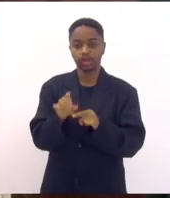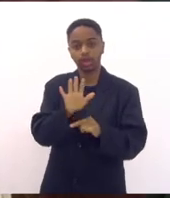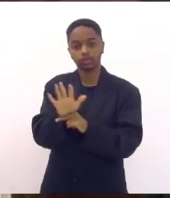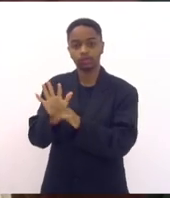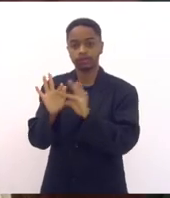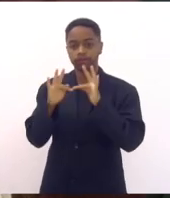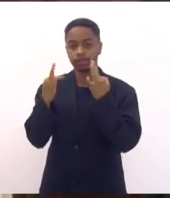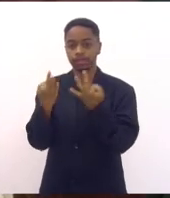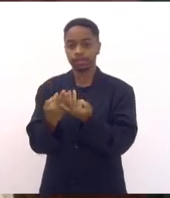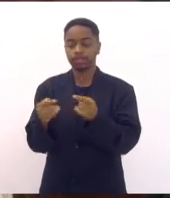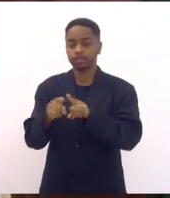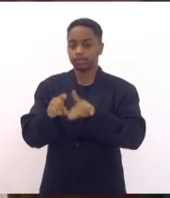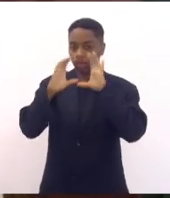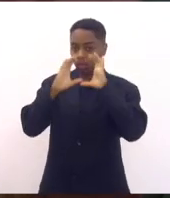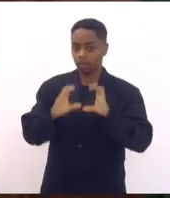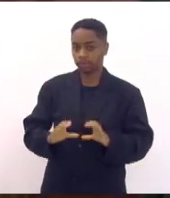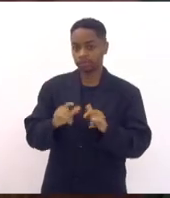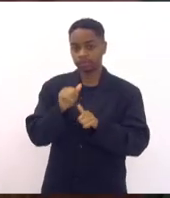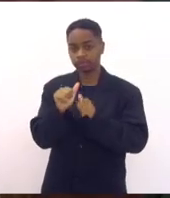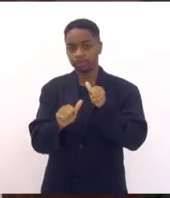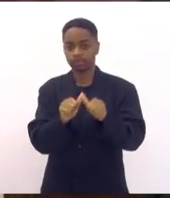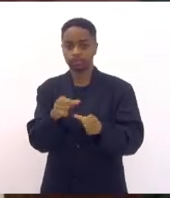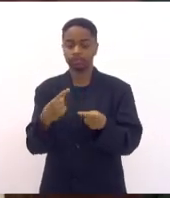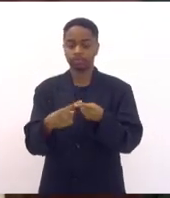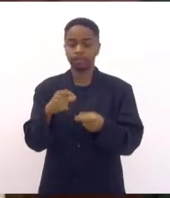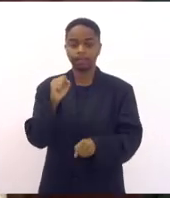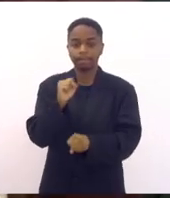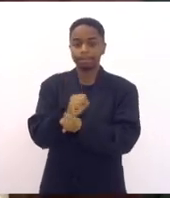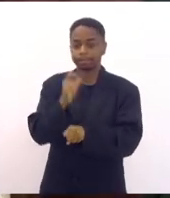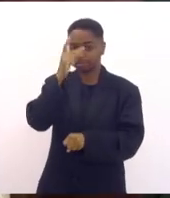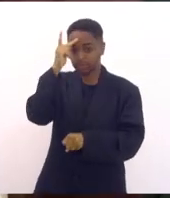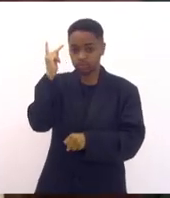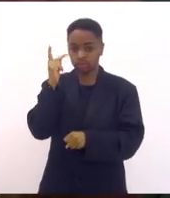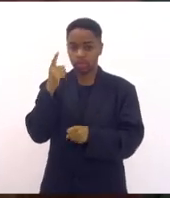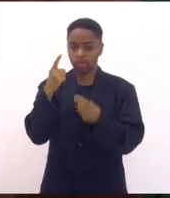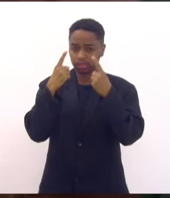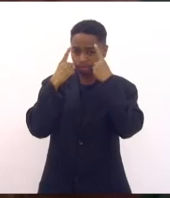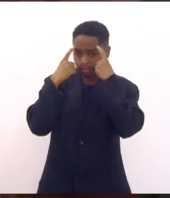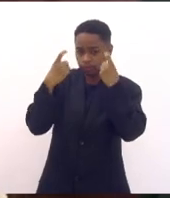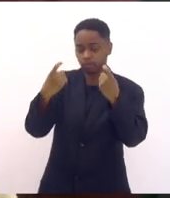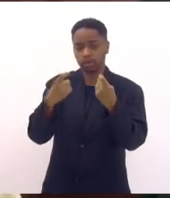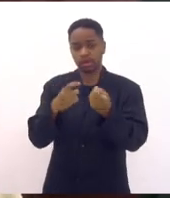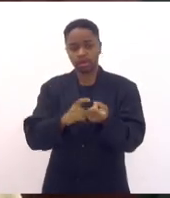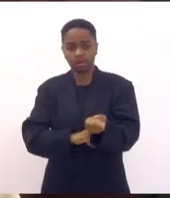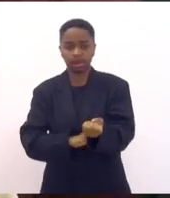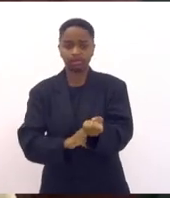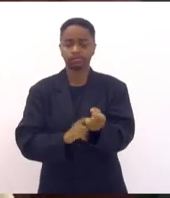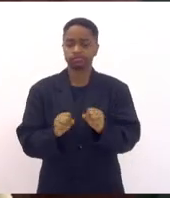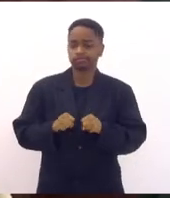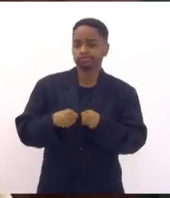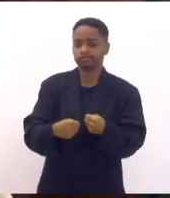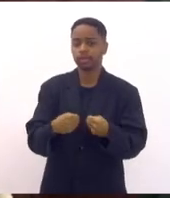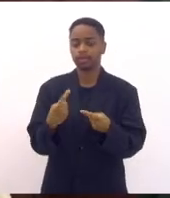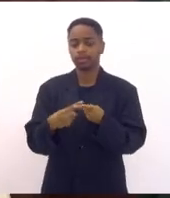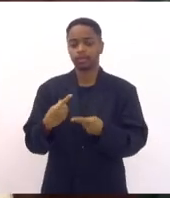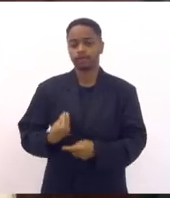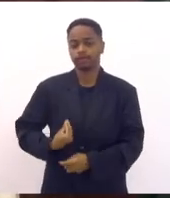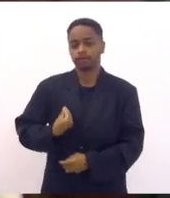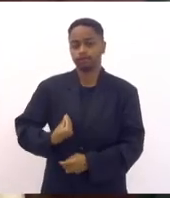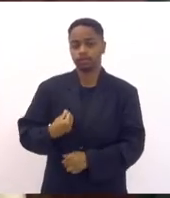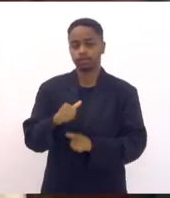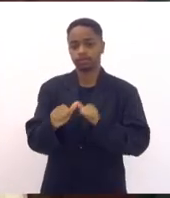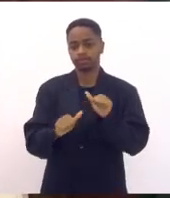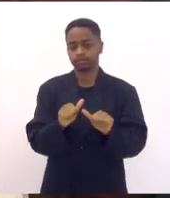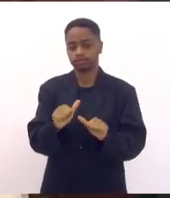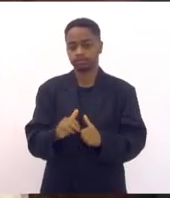o seu comportamento muda ela deixa de ser aquela pessoa agressiva porque a vida dela mudou